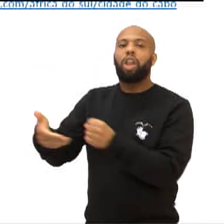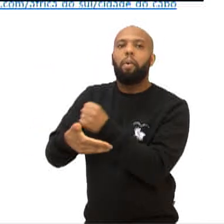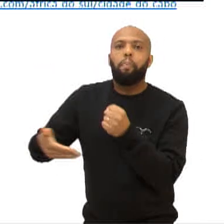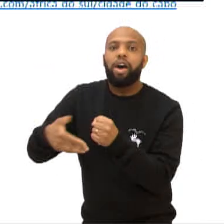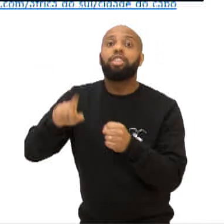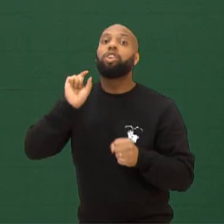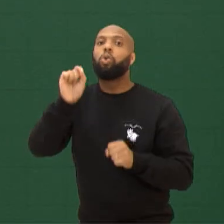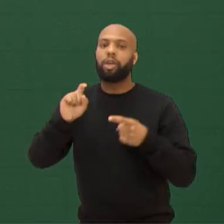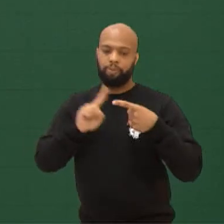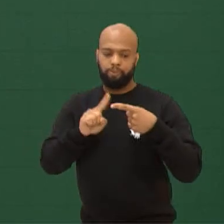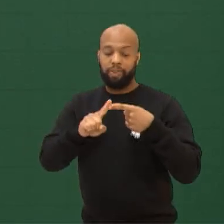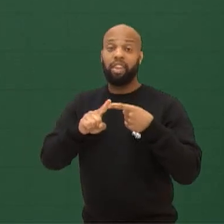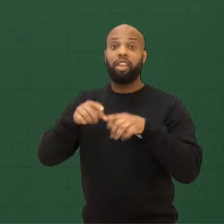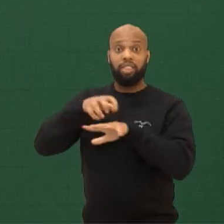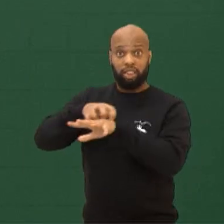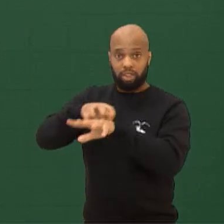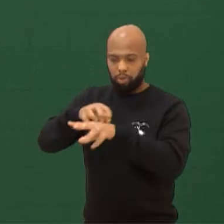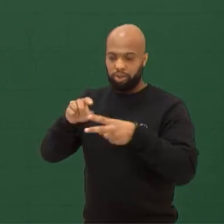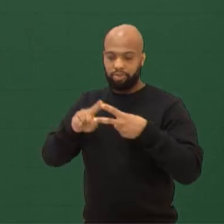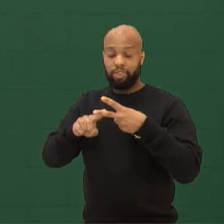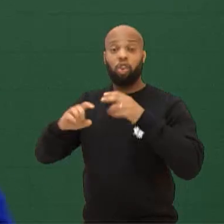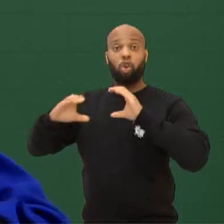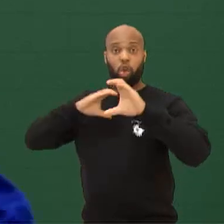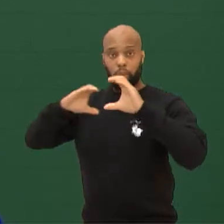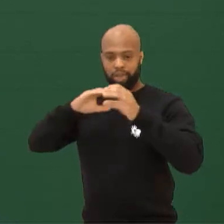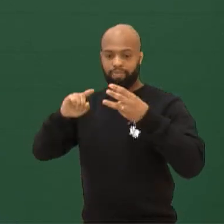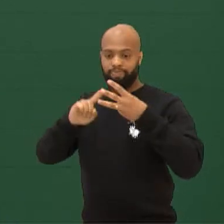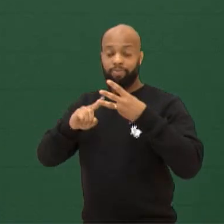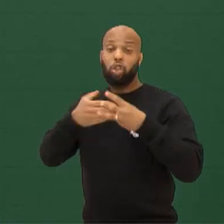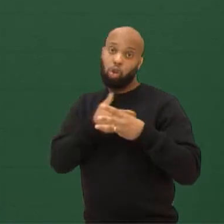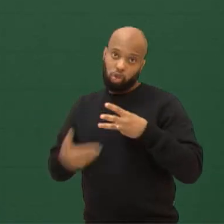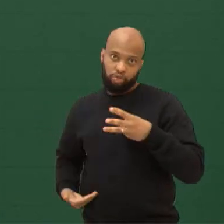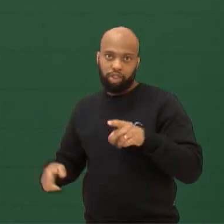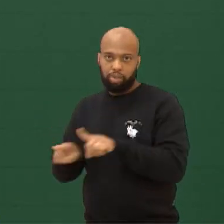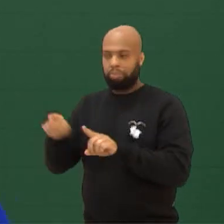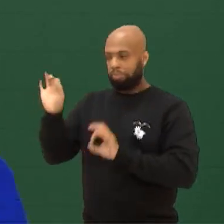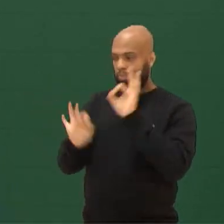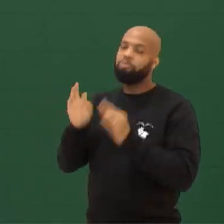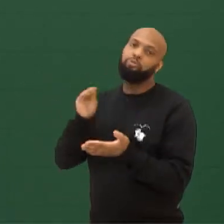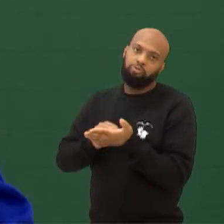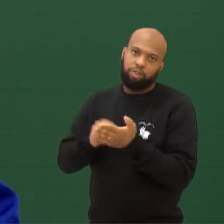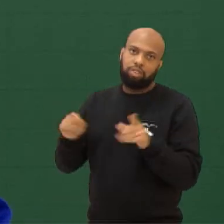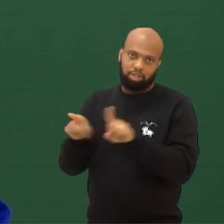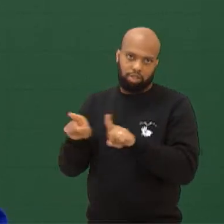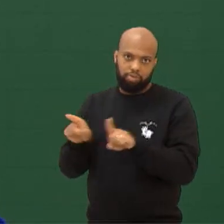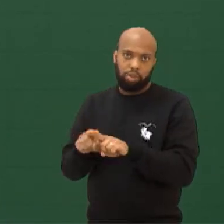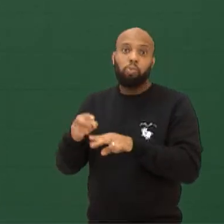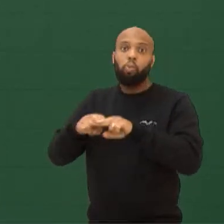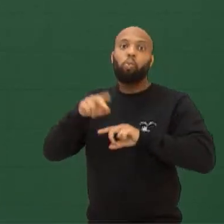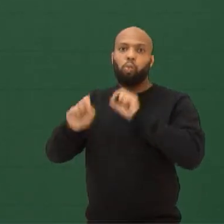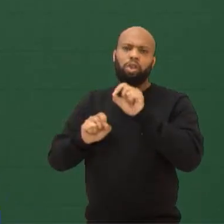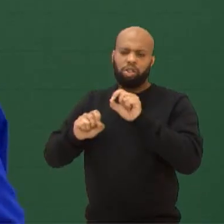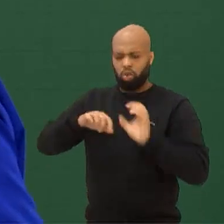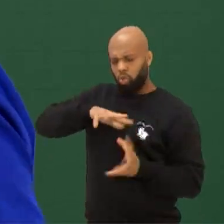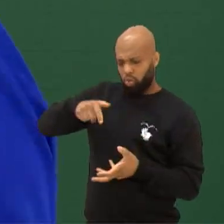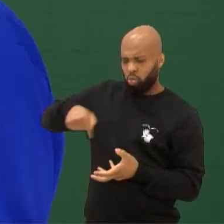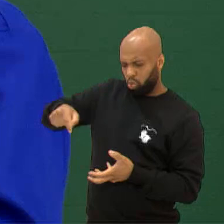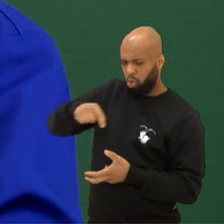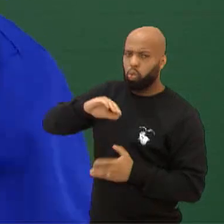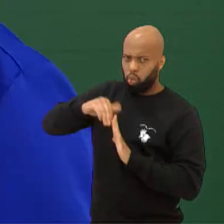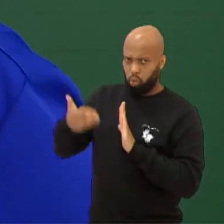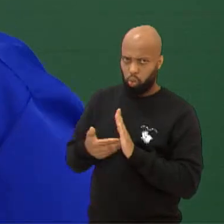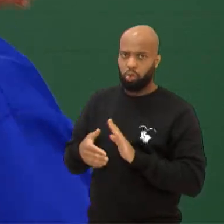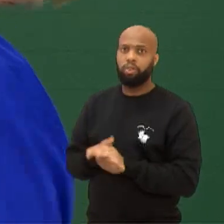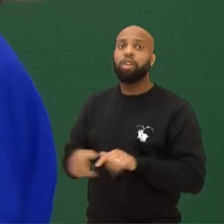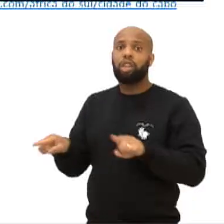transporte, telecomunicações, além de uma governabilidade um pouco mais organizada, e isso inerente no planeta todo também.